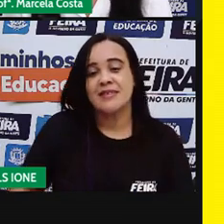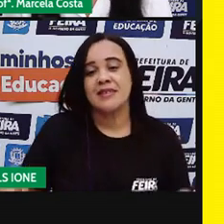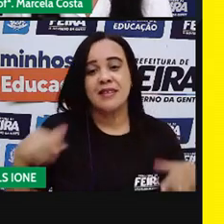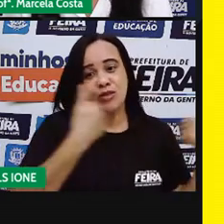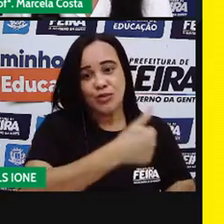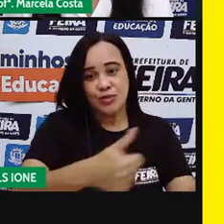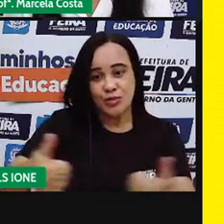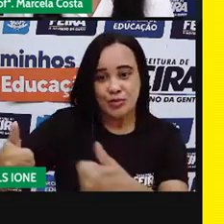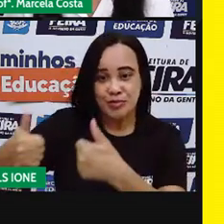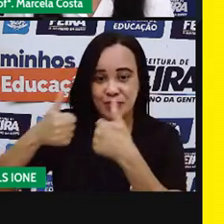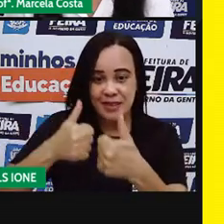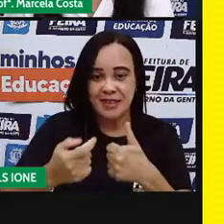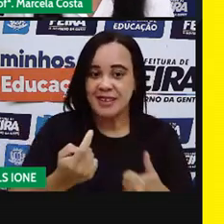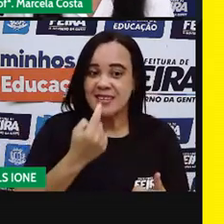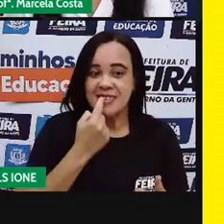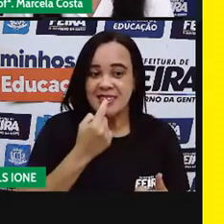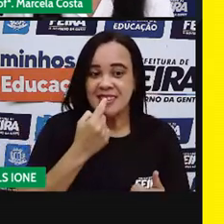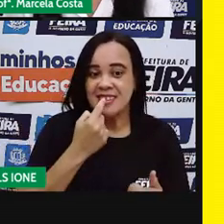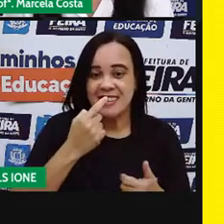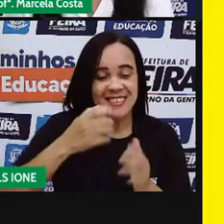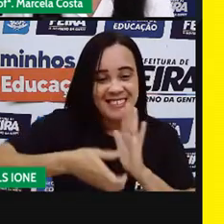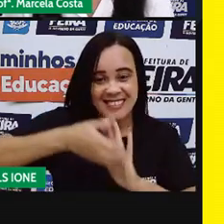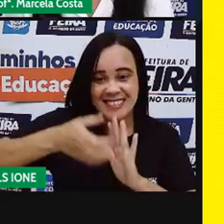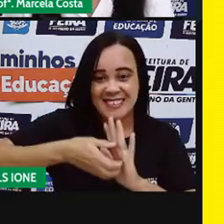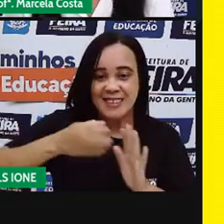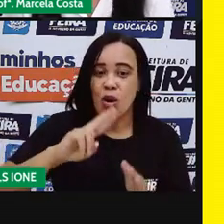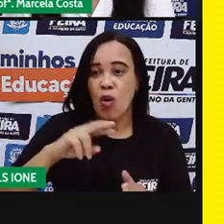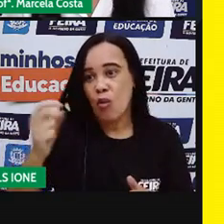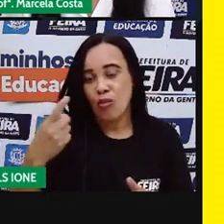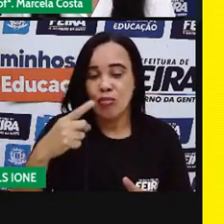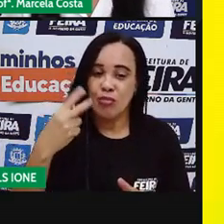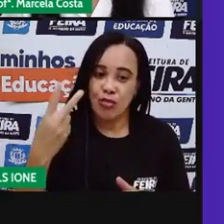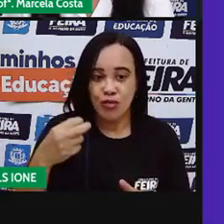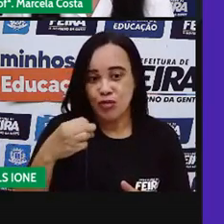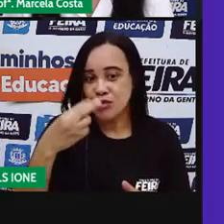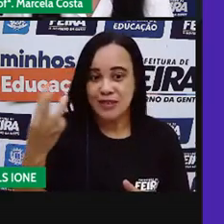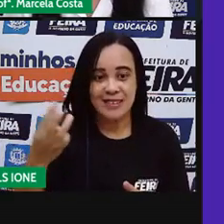Tudo bem ter um dente a menos, ou dois, ou três.